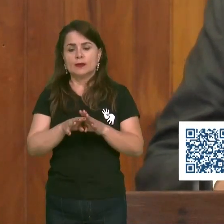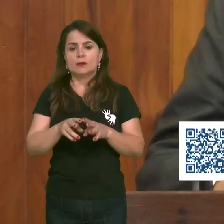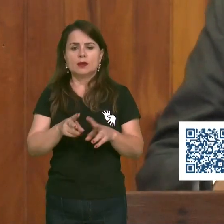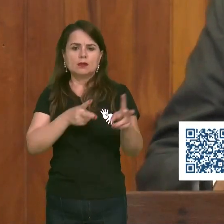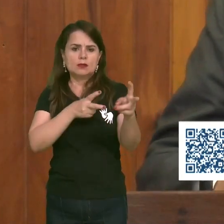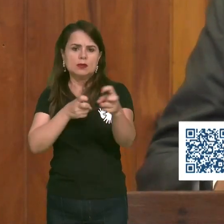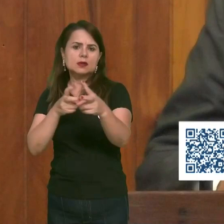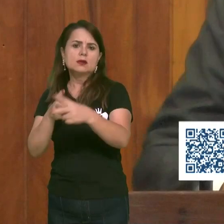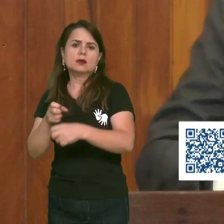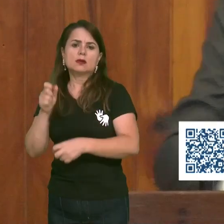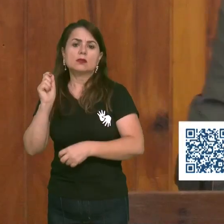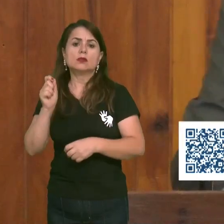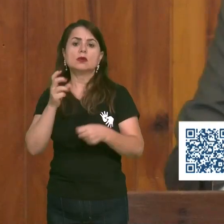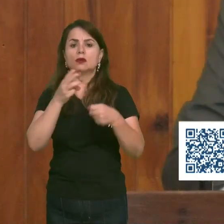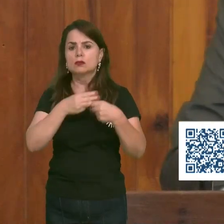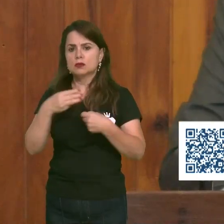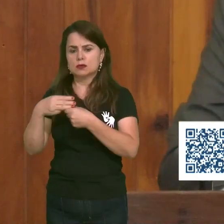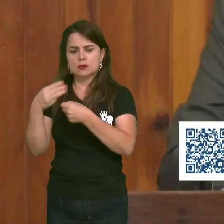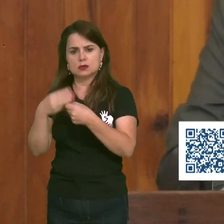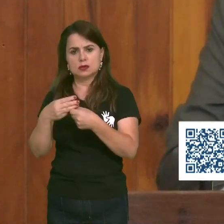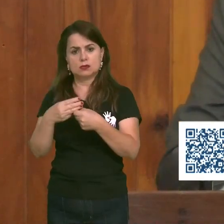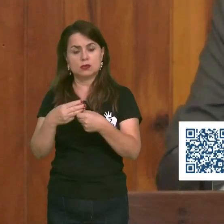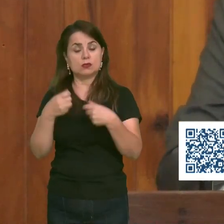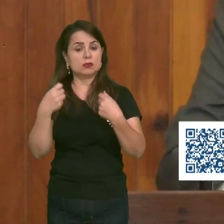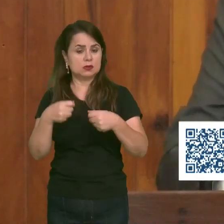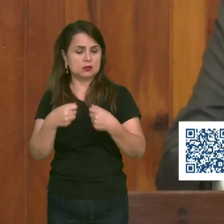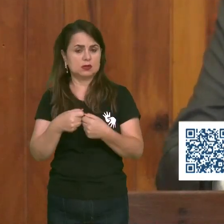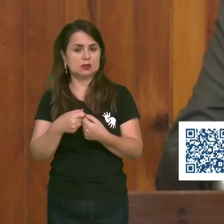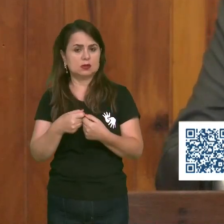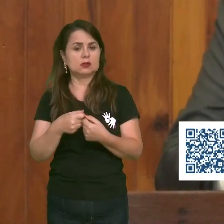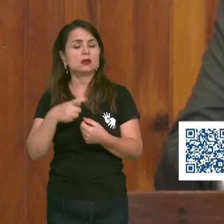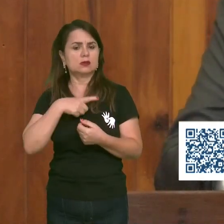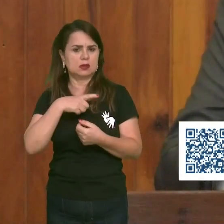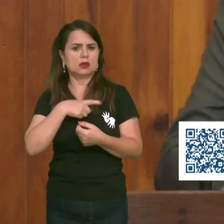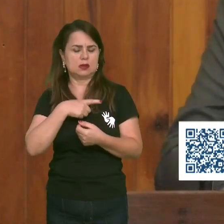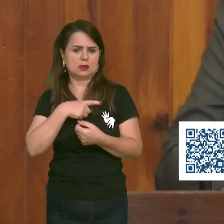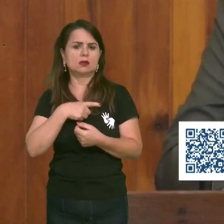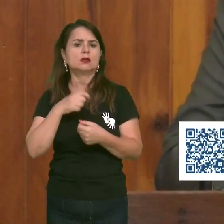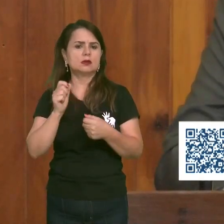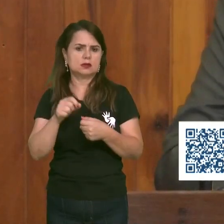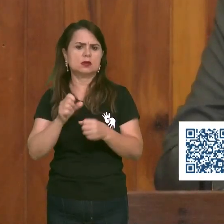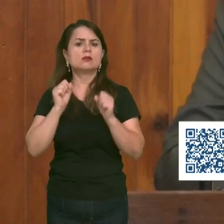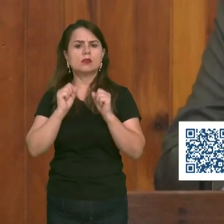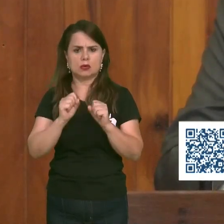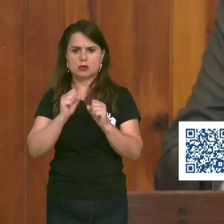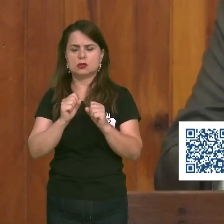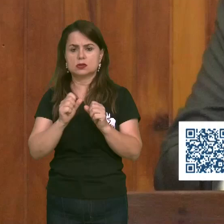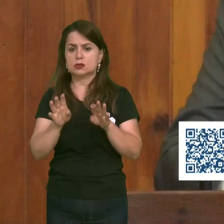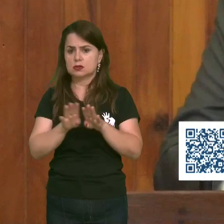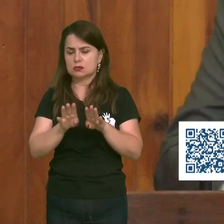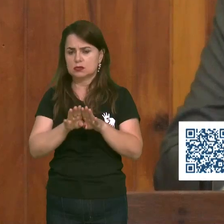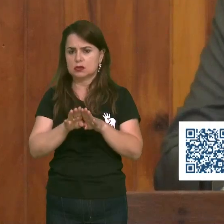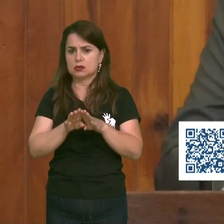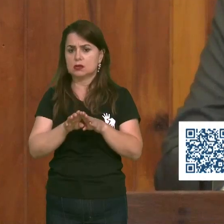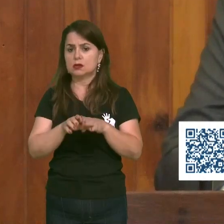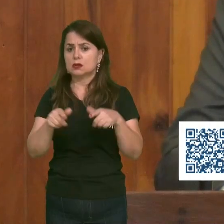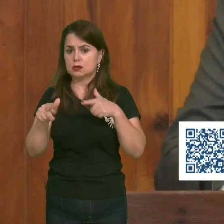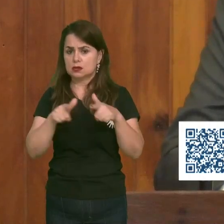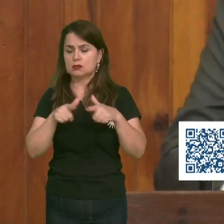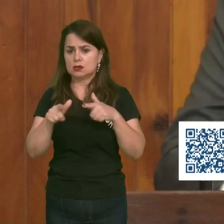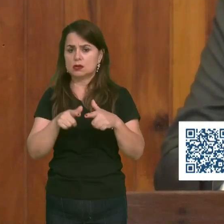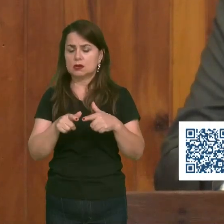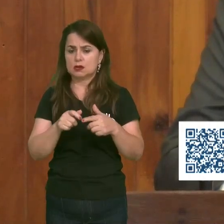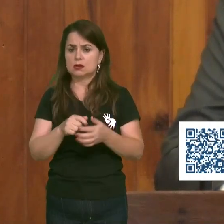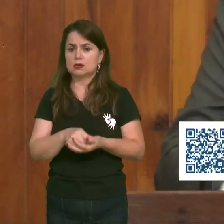município teria Total capacidade de estar regulamentando e tocando